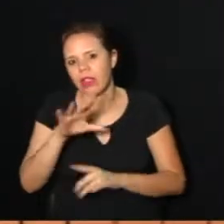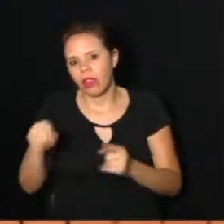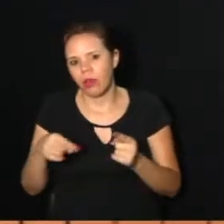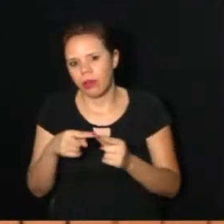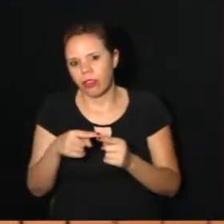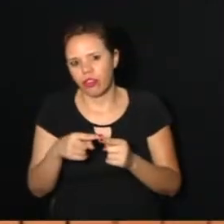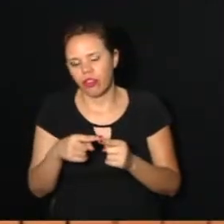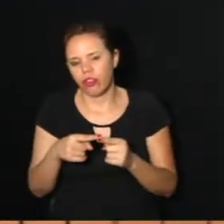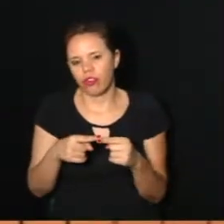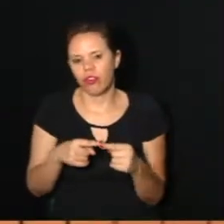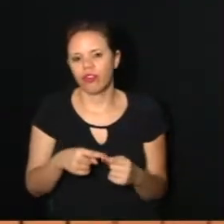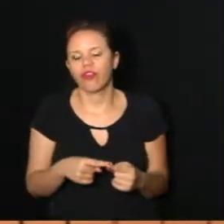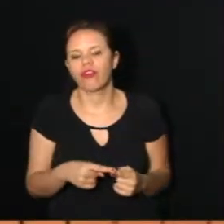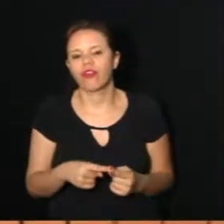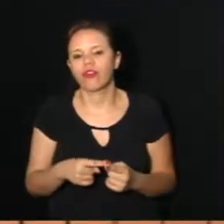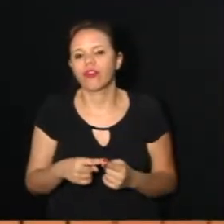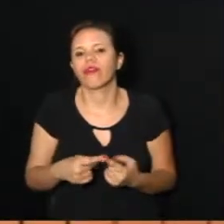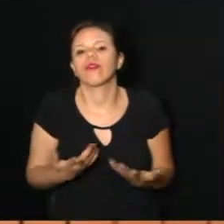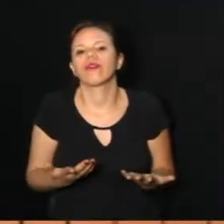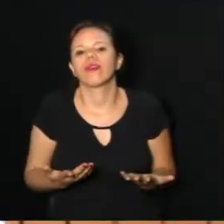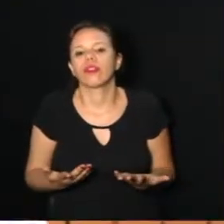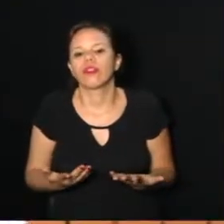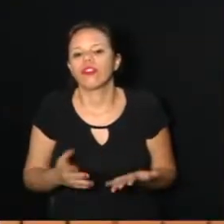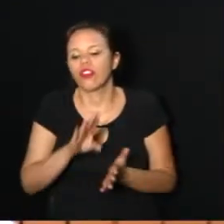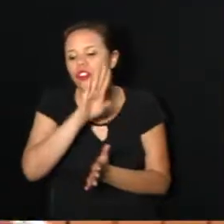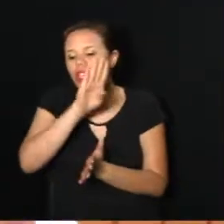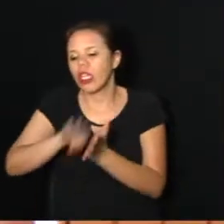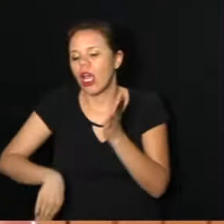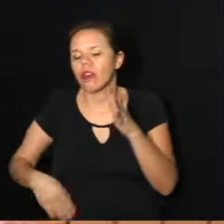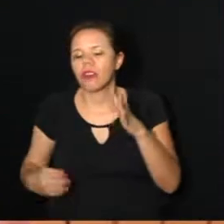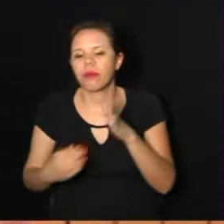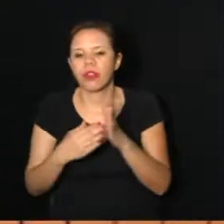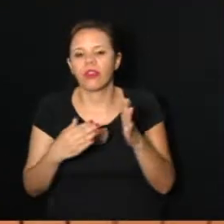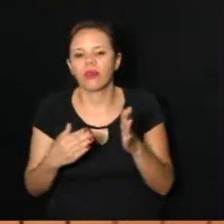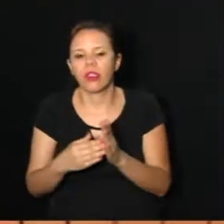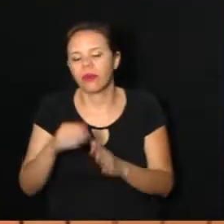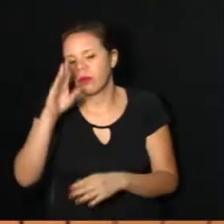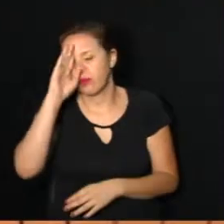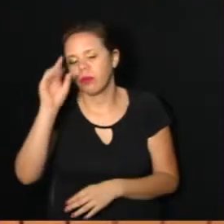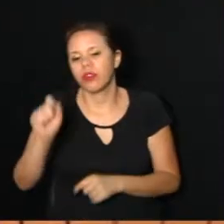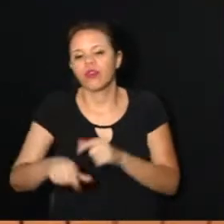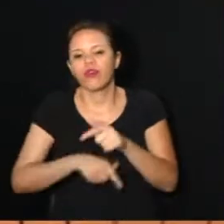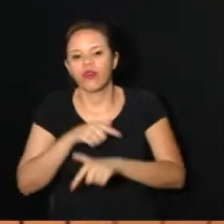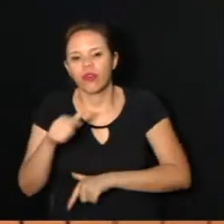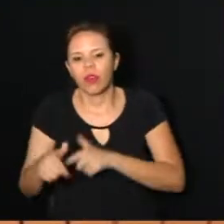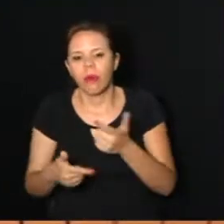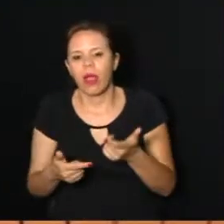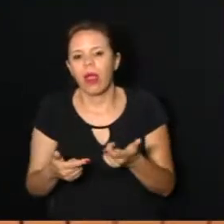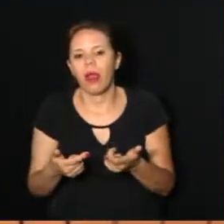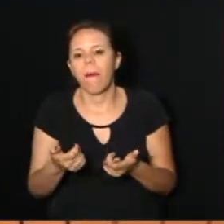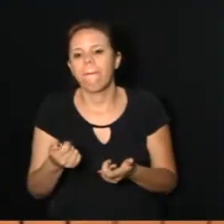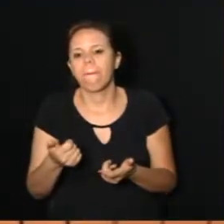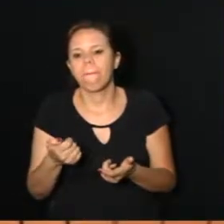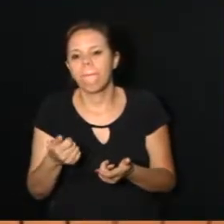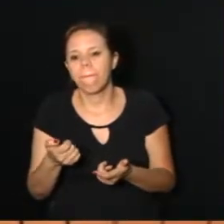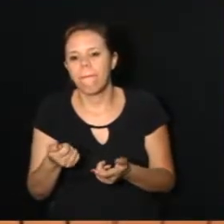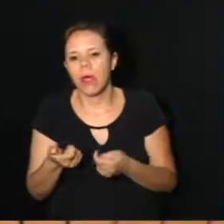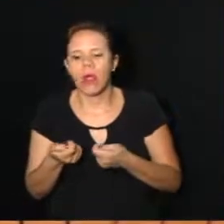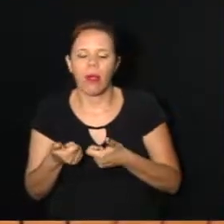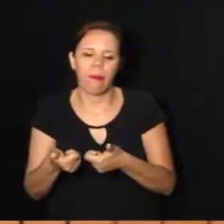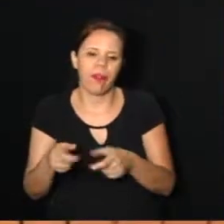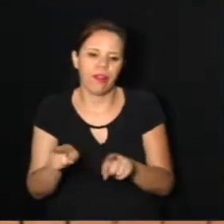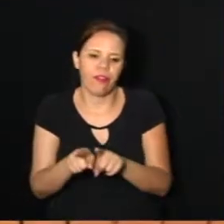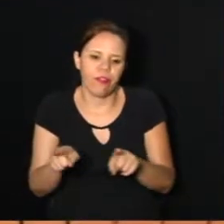de desburocratizar principalmente as atividades de baixo impacto, de baixa